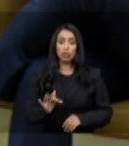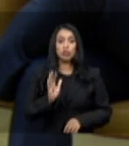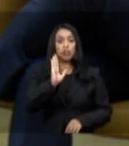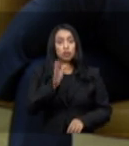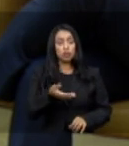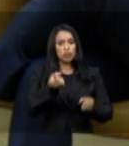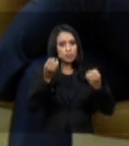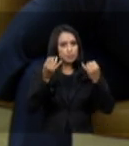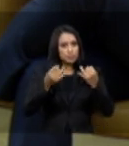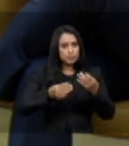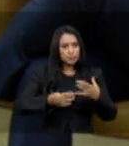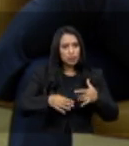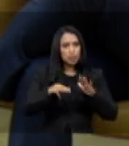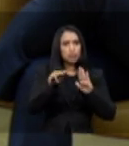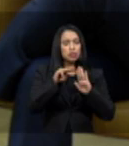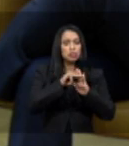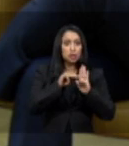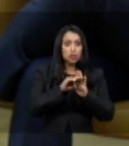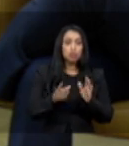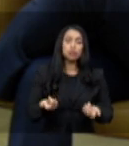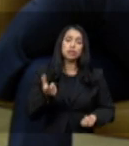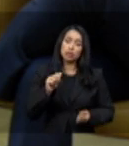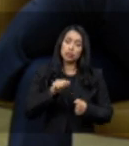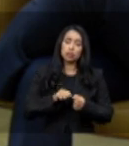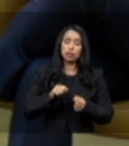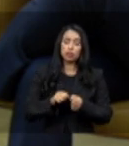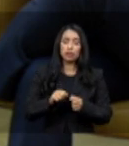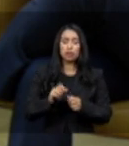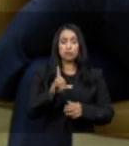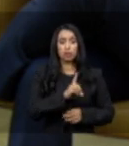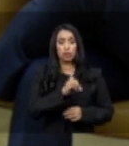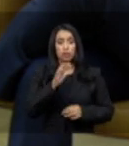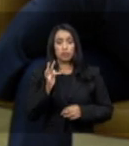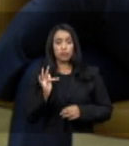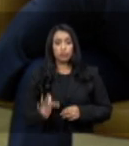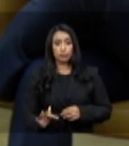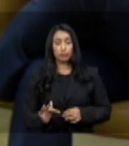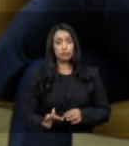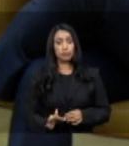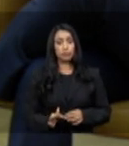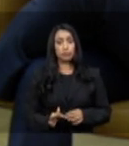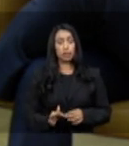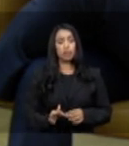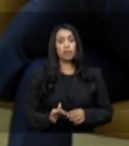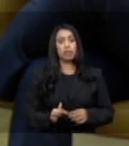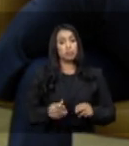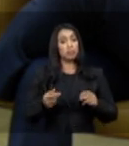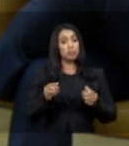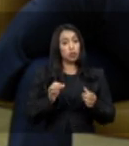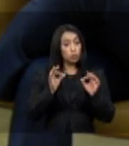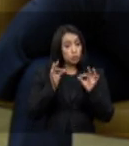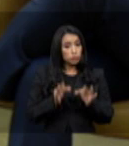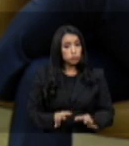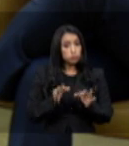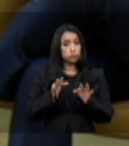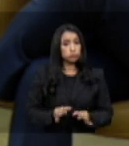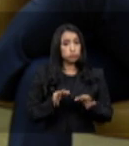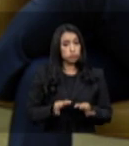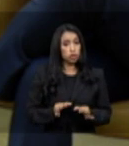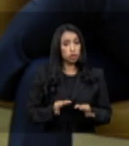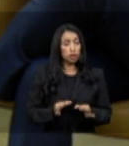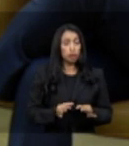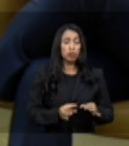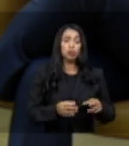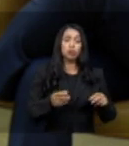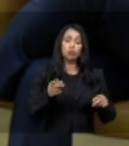as medidas específicas têm sido adotadas pelo distrito federal no sentido de garantir a sua população carcerária condições